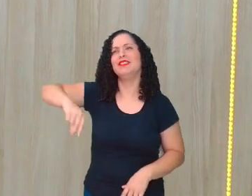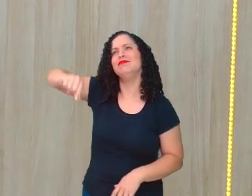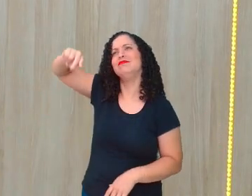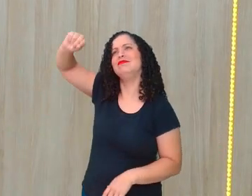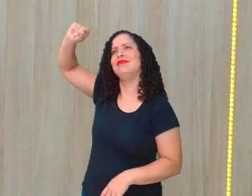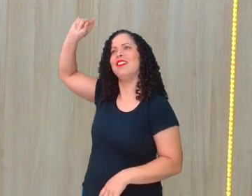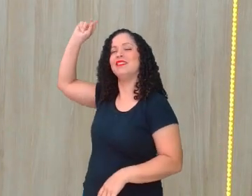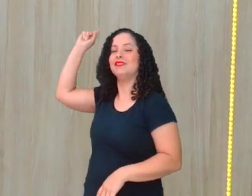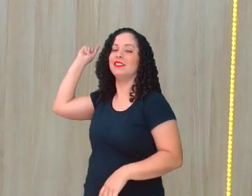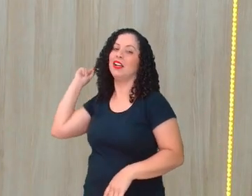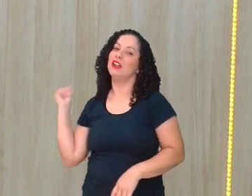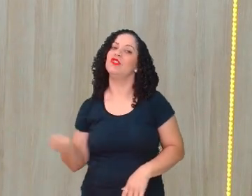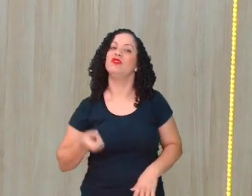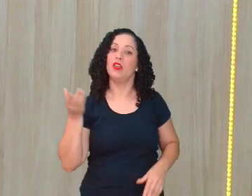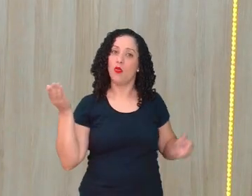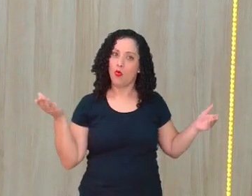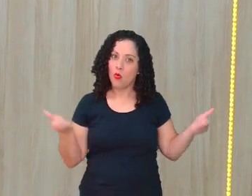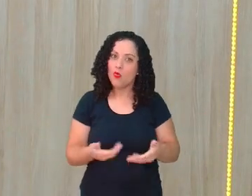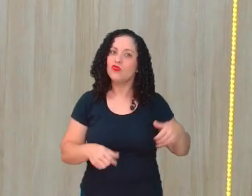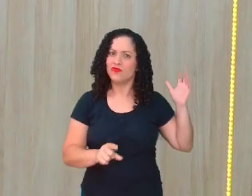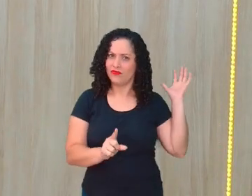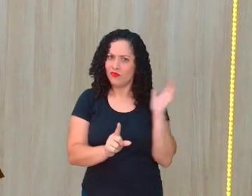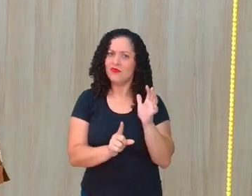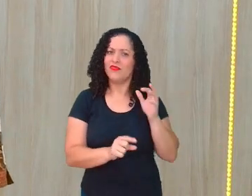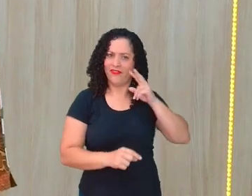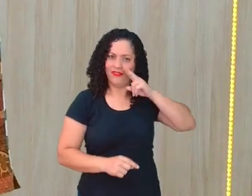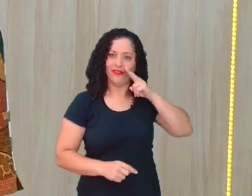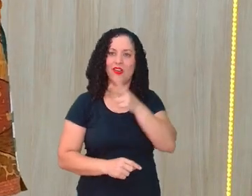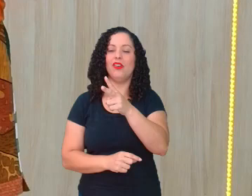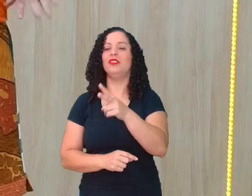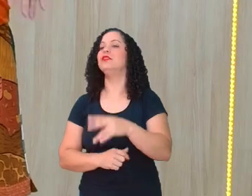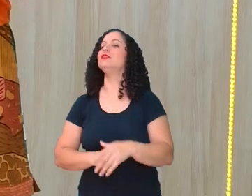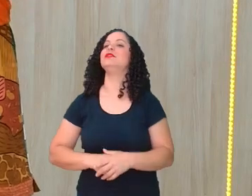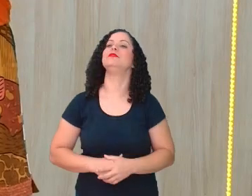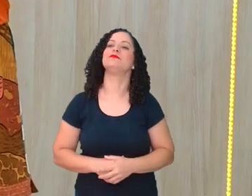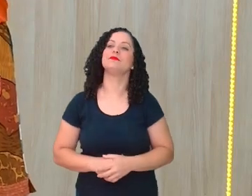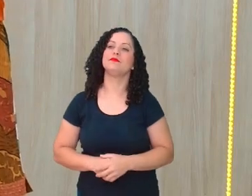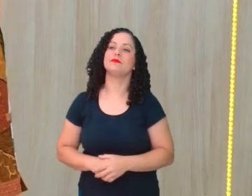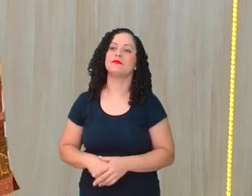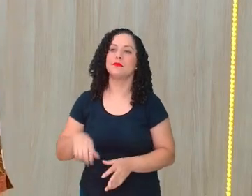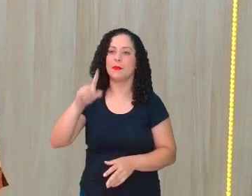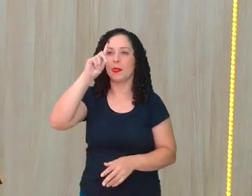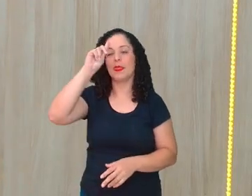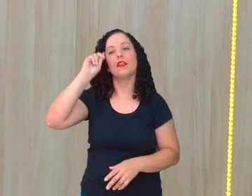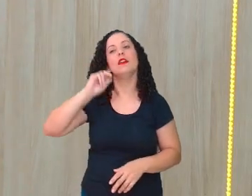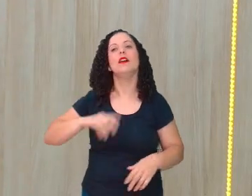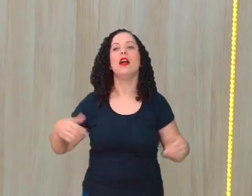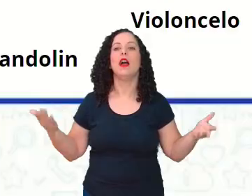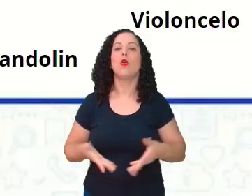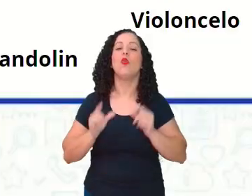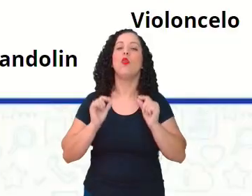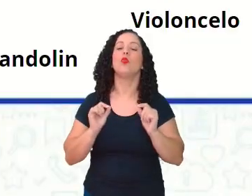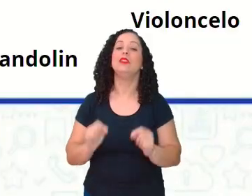muito tempo e muito forte hoje ainda, né. Vamos ver agora os instrumentos de braço, que tem braço,